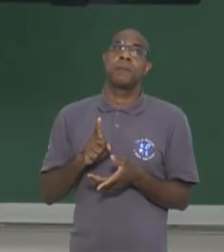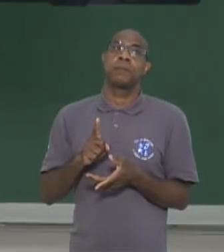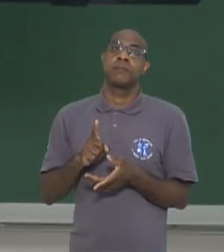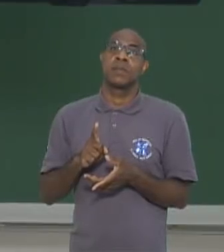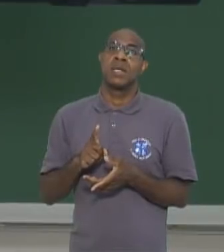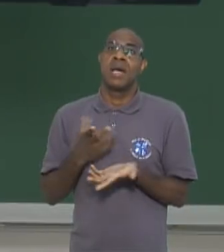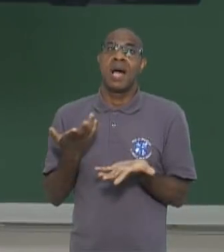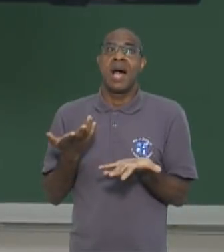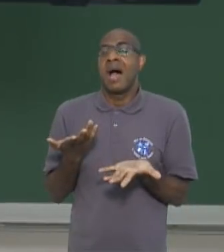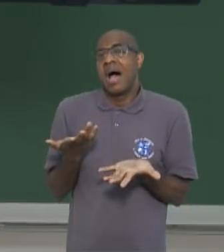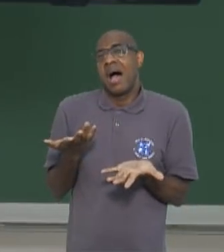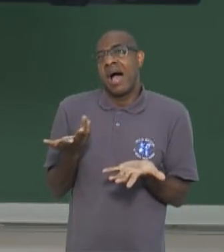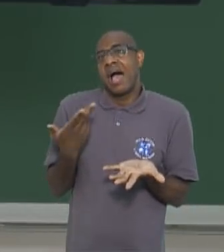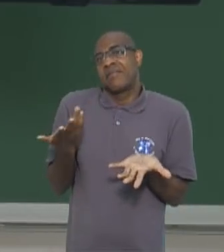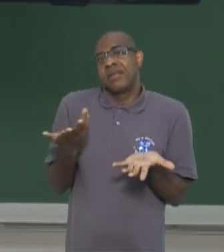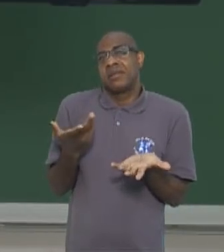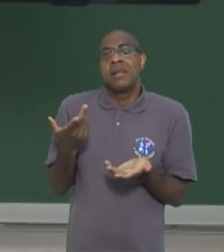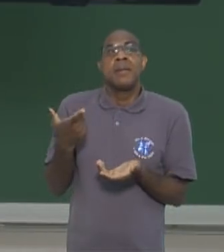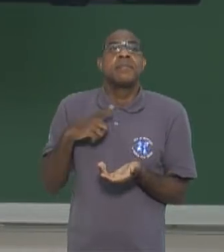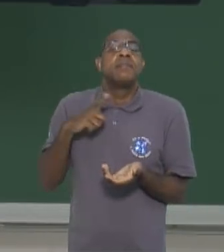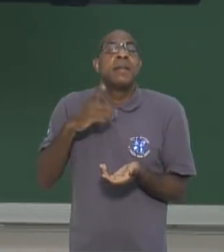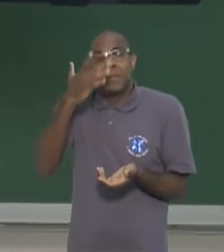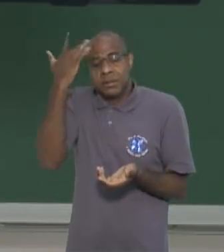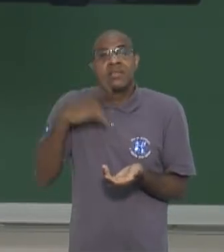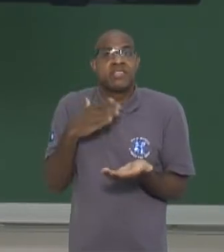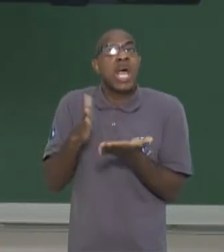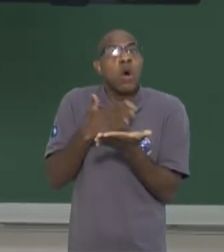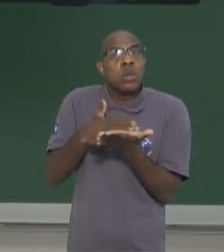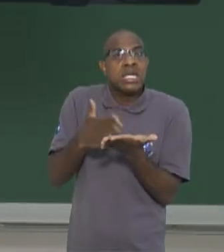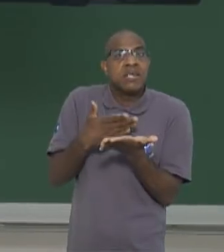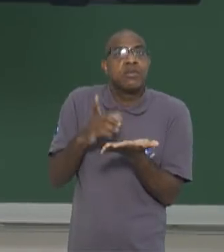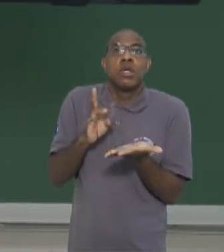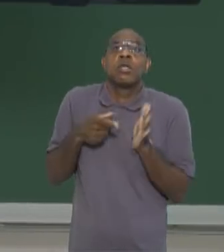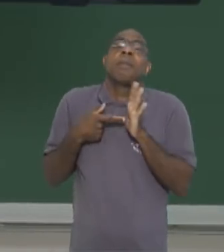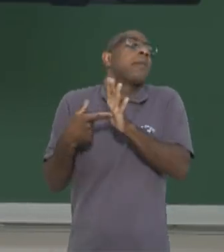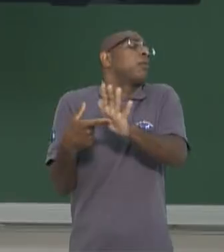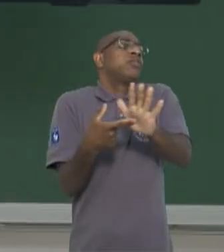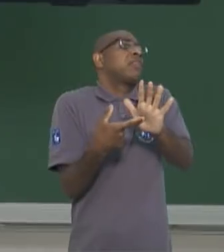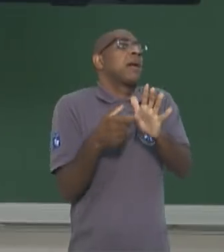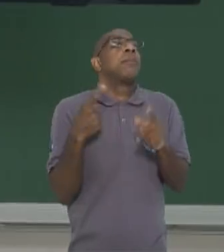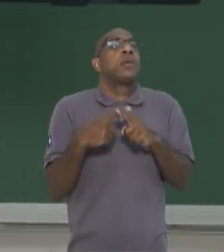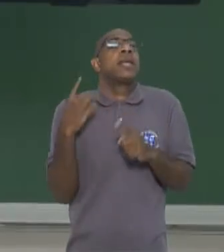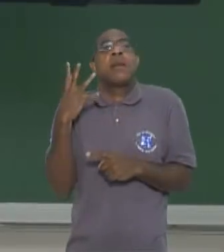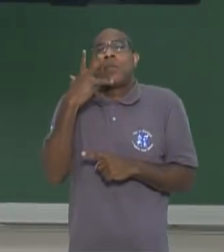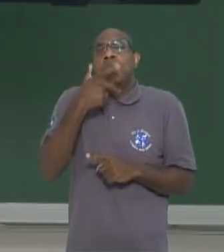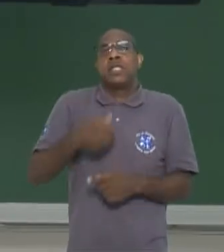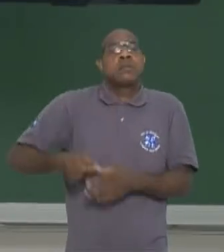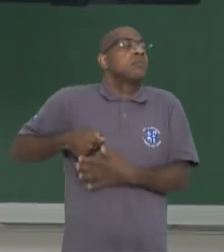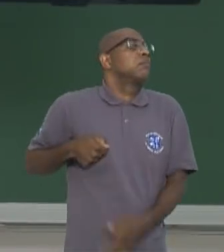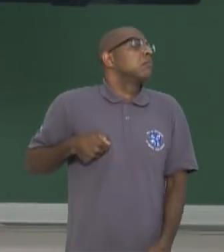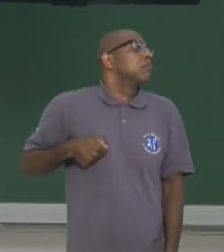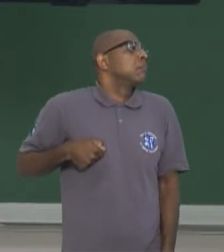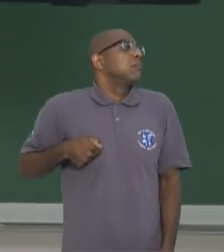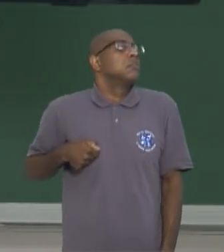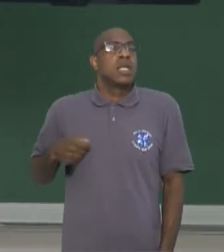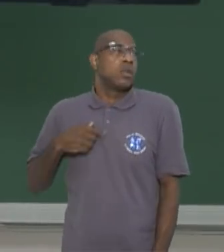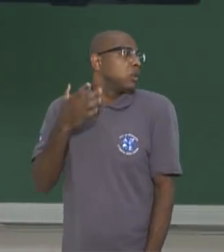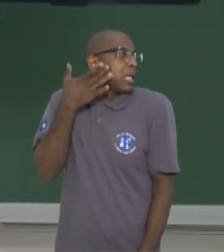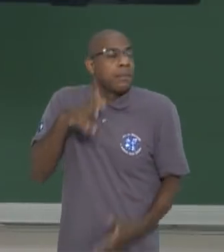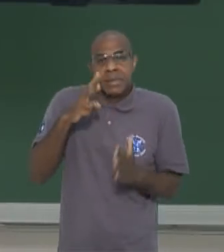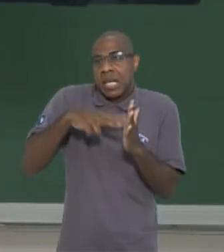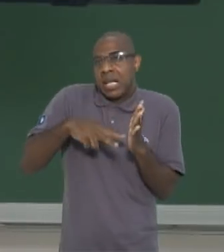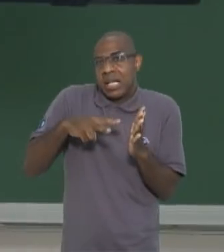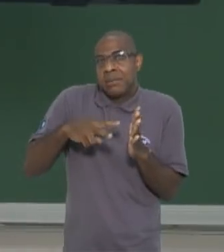bom você ter para mostrar para os outros, era bonito, né, visualmente ele era bonito. Então, mesmo que você não soubesse ler, você podia